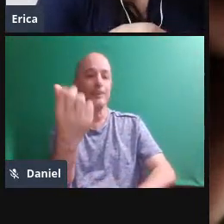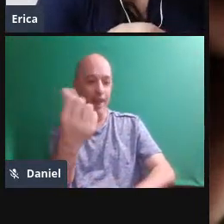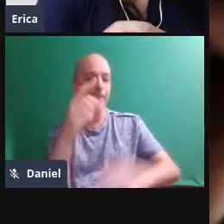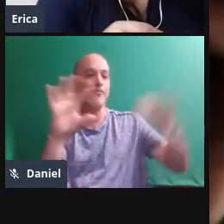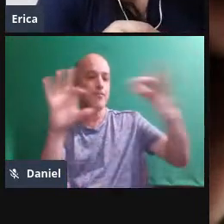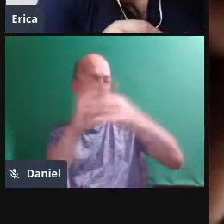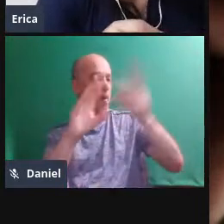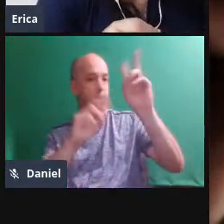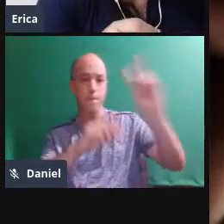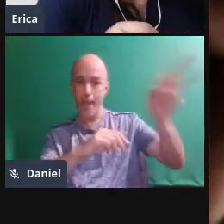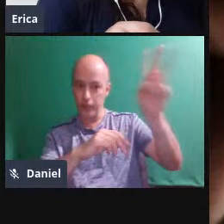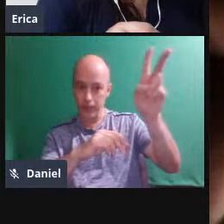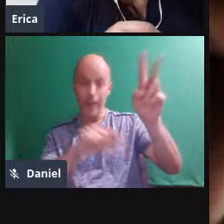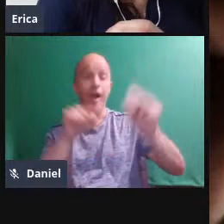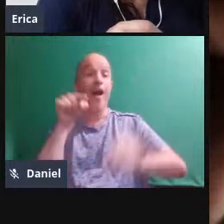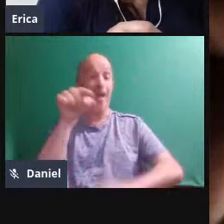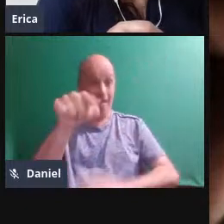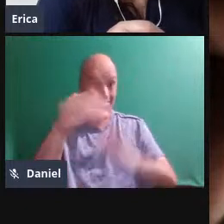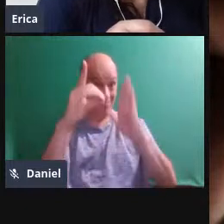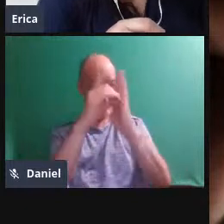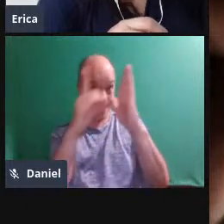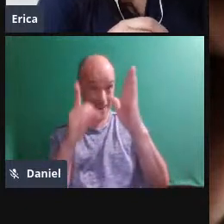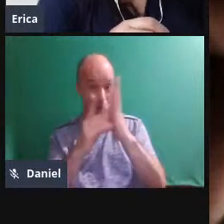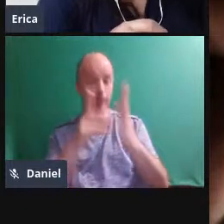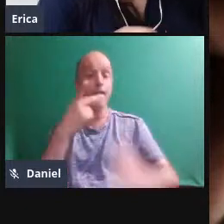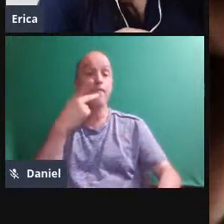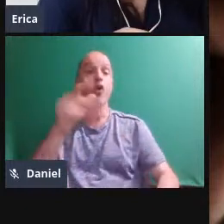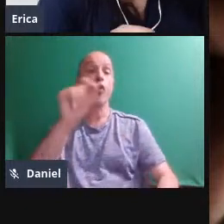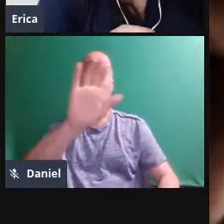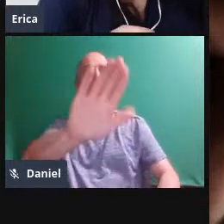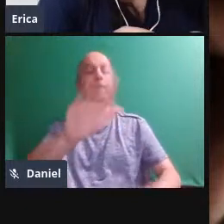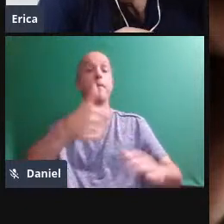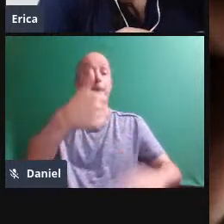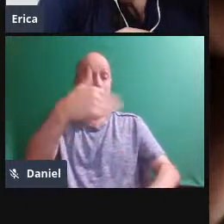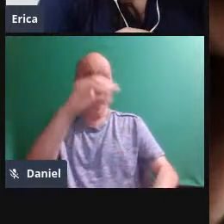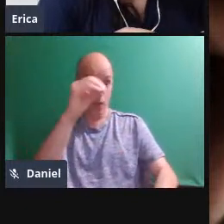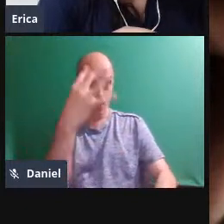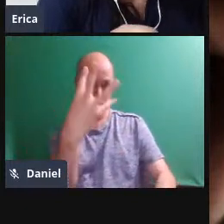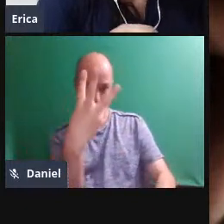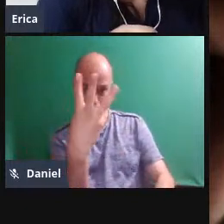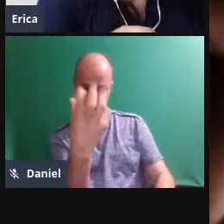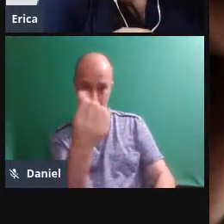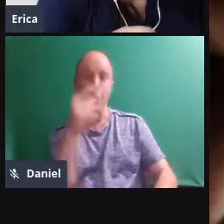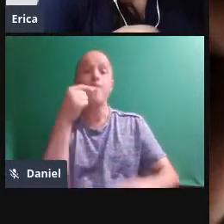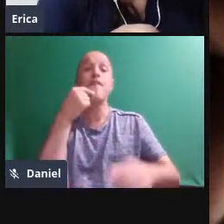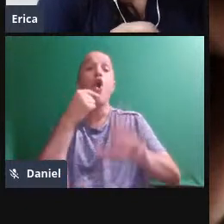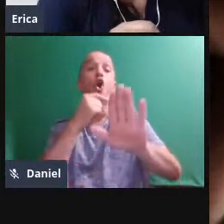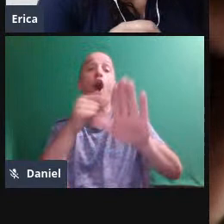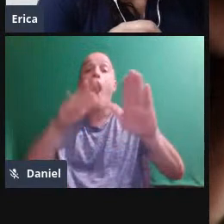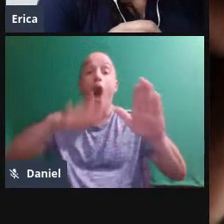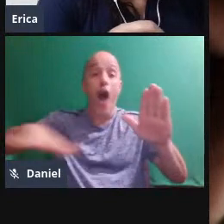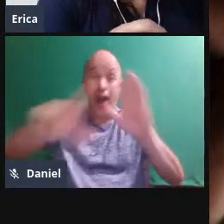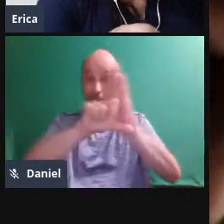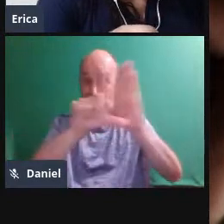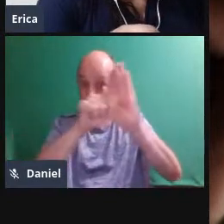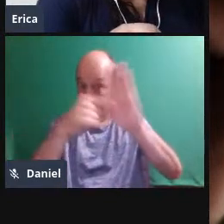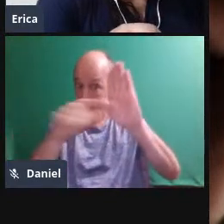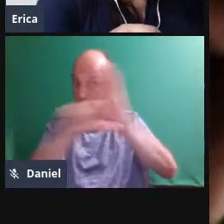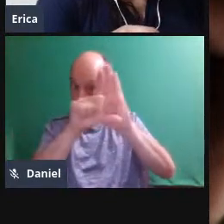Que ele regulamenta a Lei 10.436 que eu falei anteriormente.